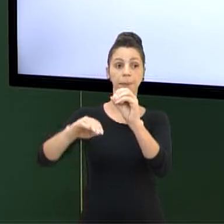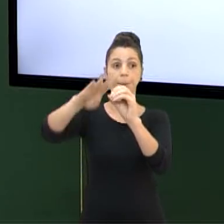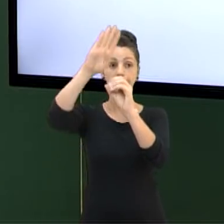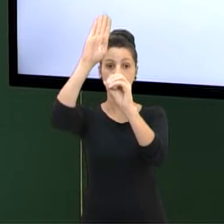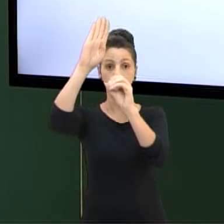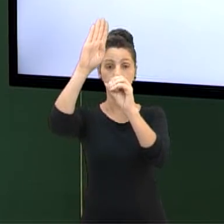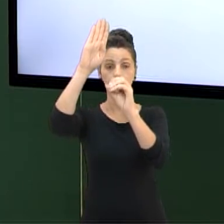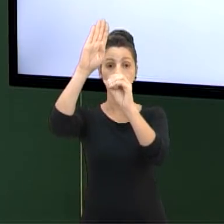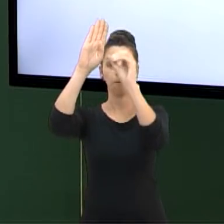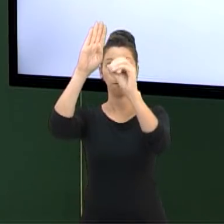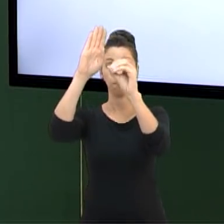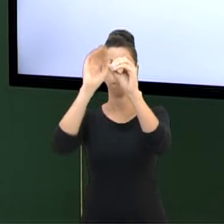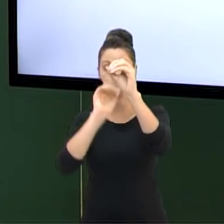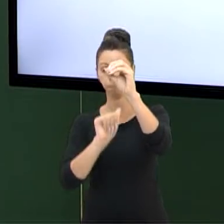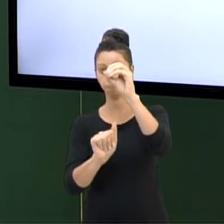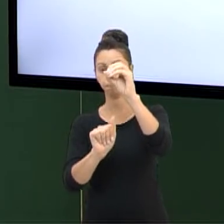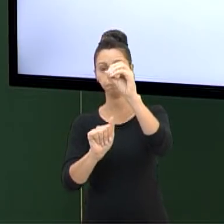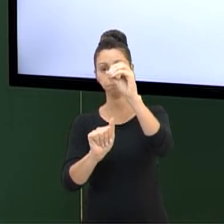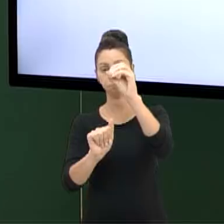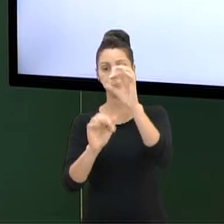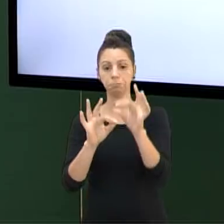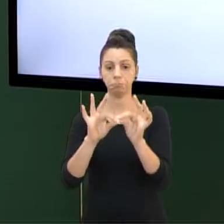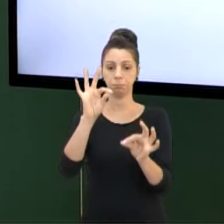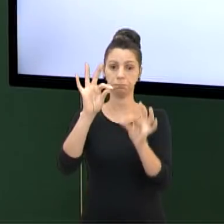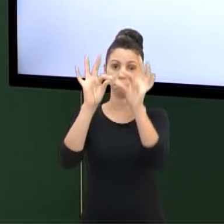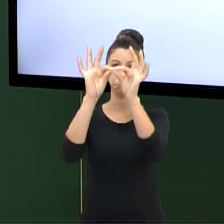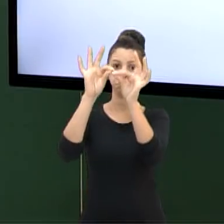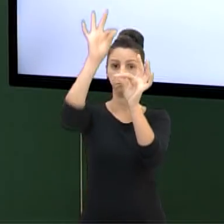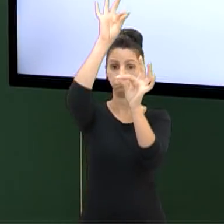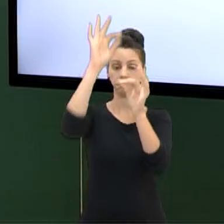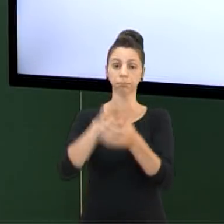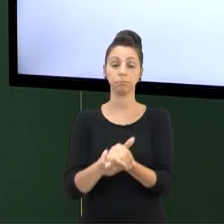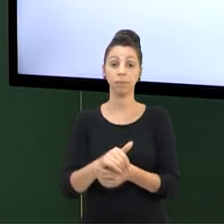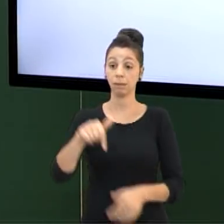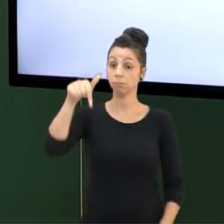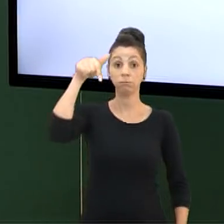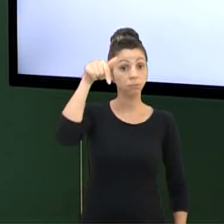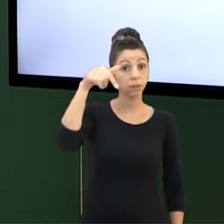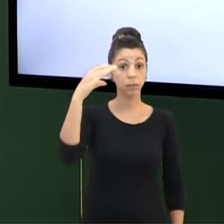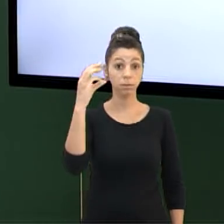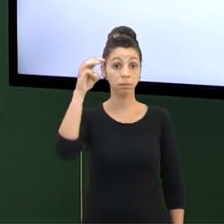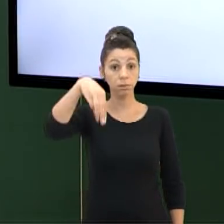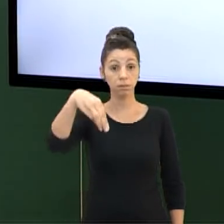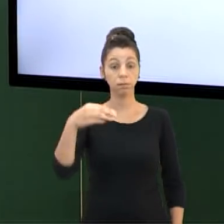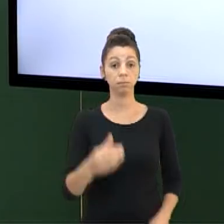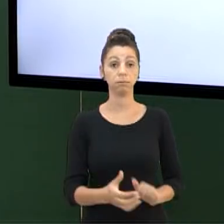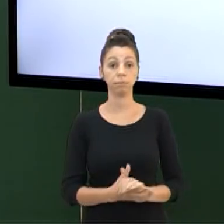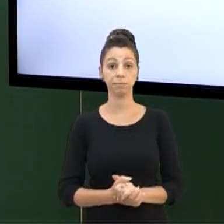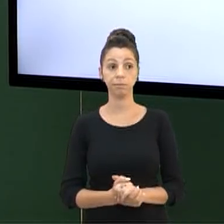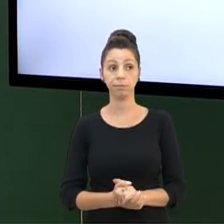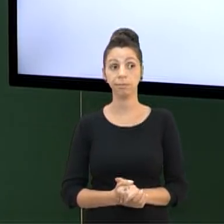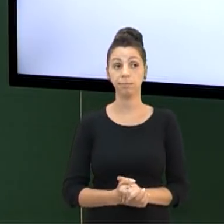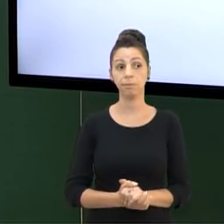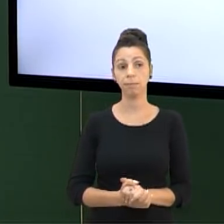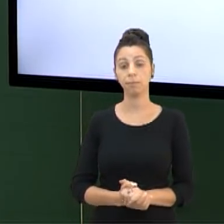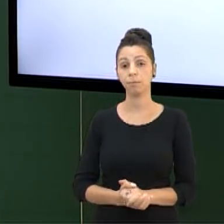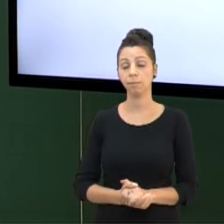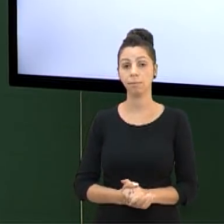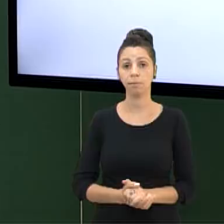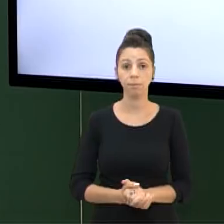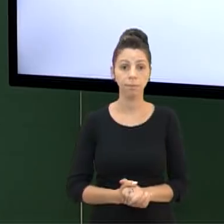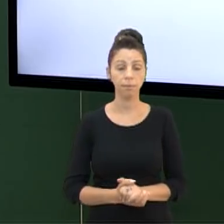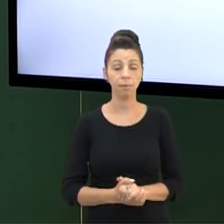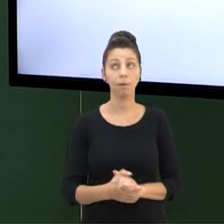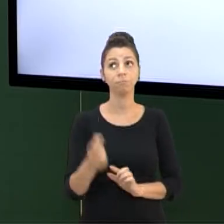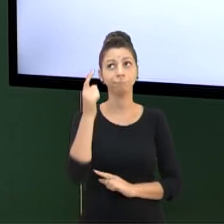OA ou AO. É isso aí. Tem que ser 7 centímetros. Logo, meus amores, era só fazer até mesmo